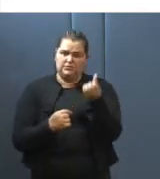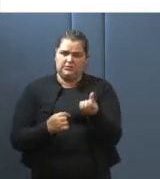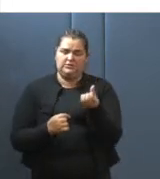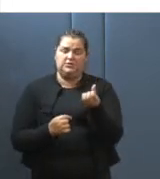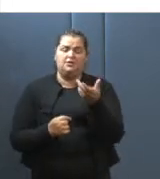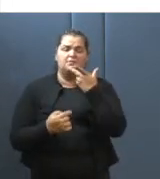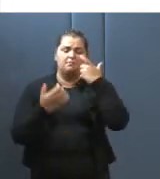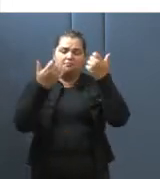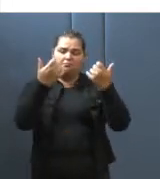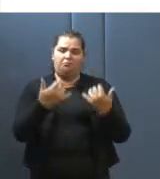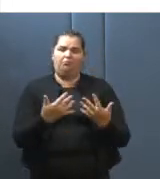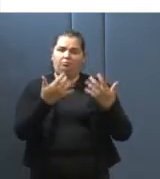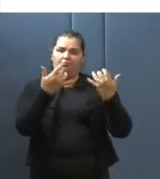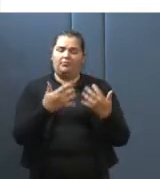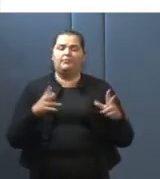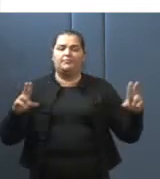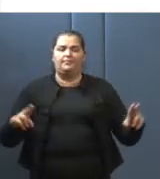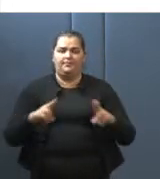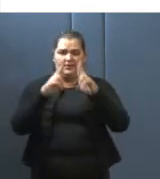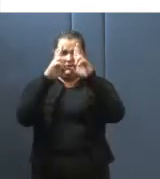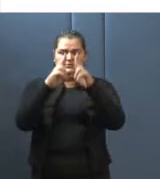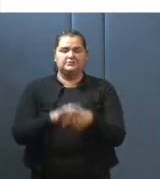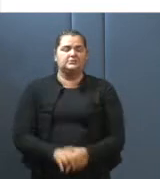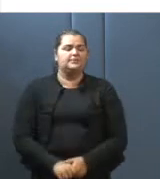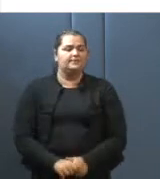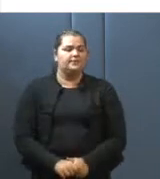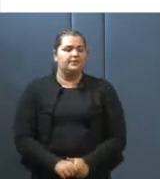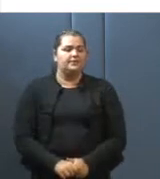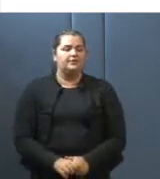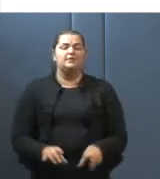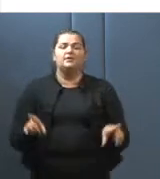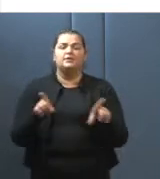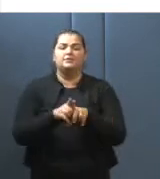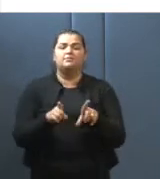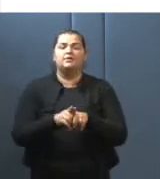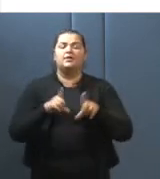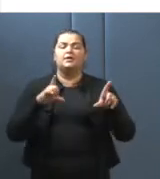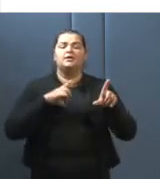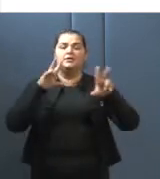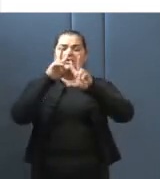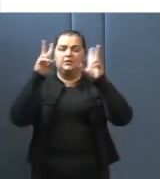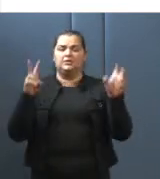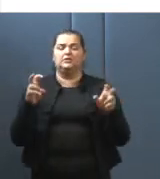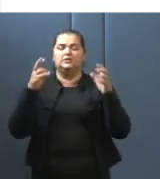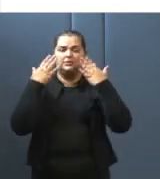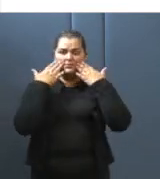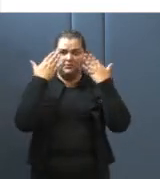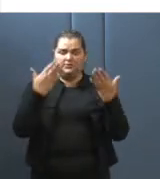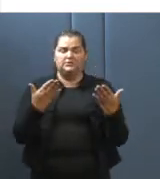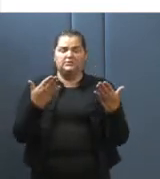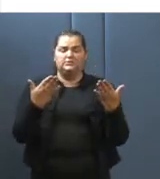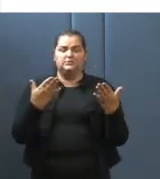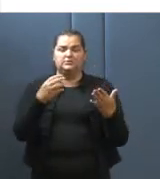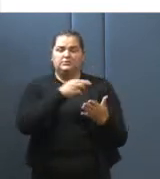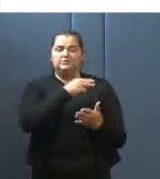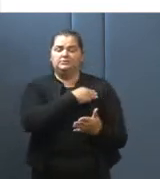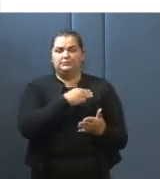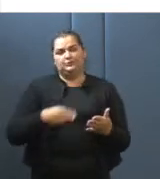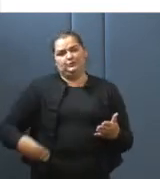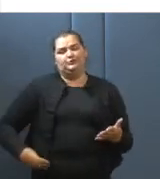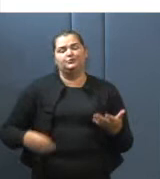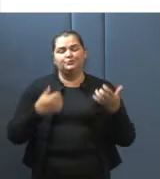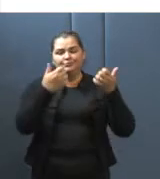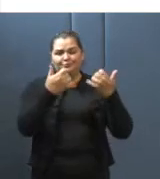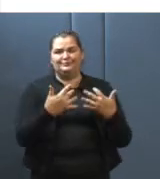dizem respeito a Clube de Paris, iniciativa RIPC, que foram tema da apresentação do ministro Caio, de forma que eu não devo